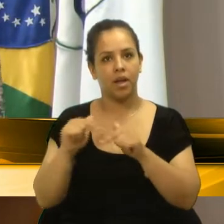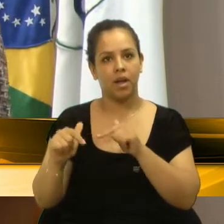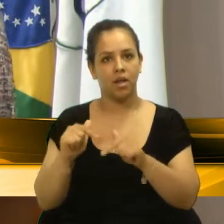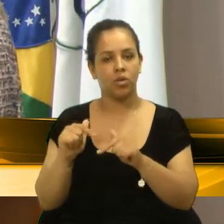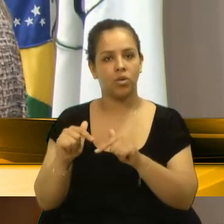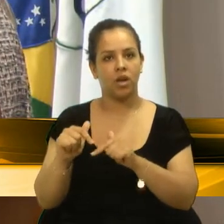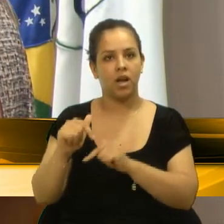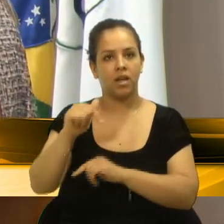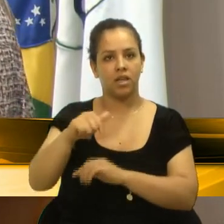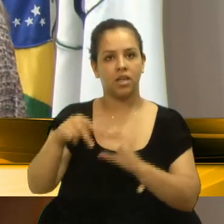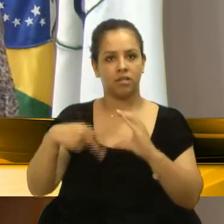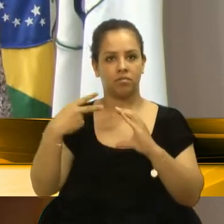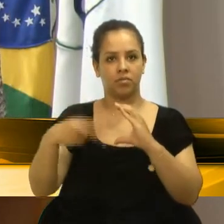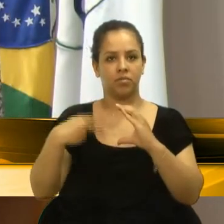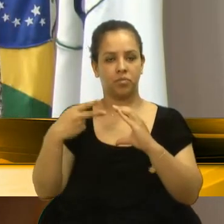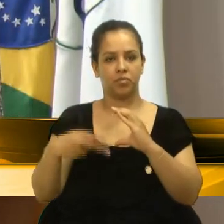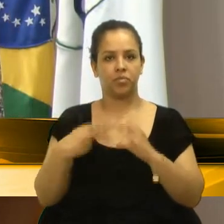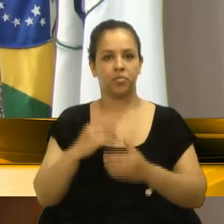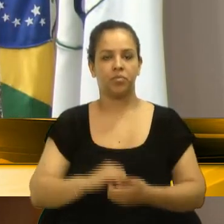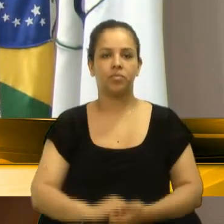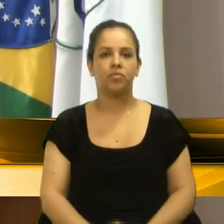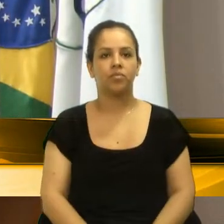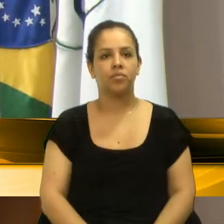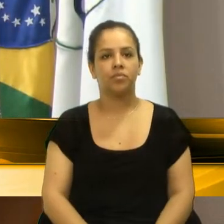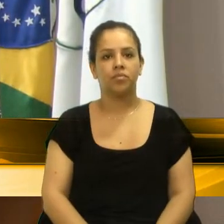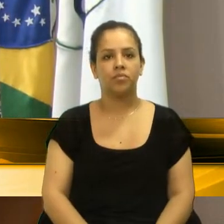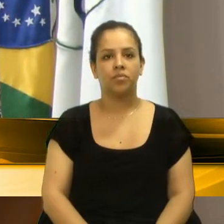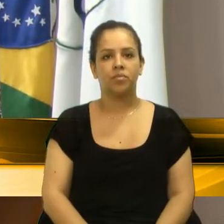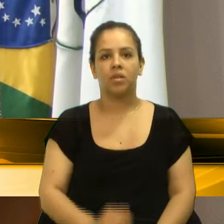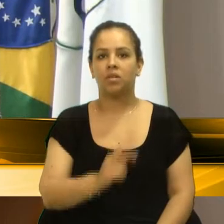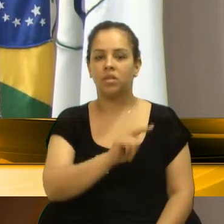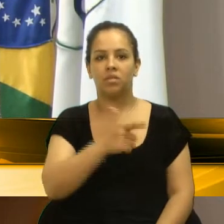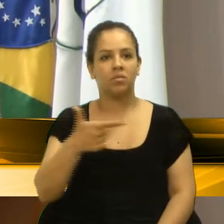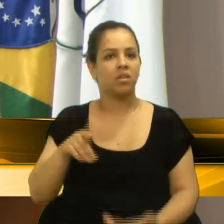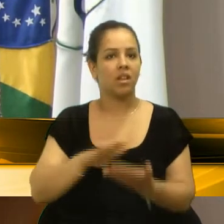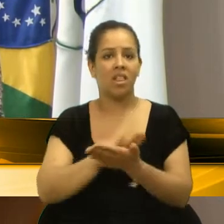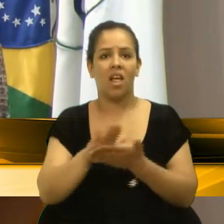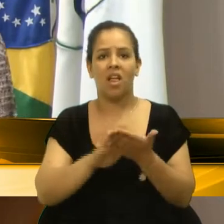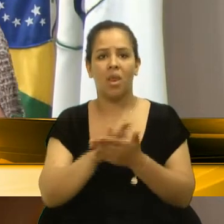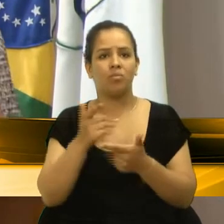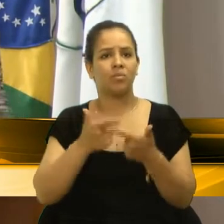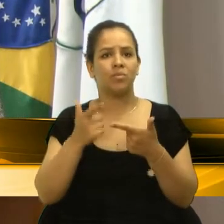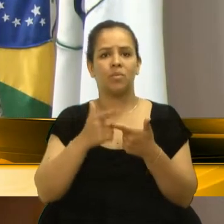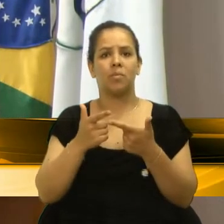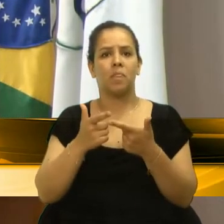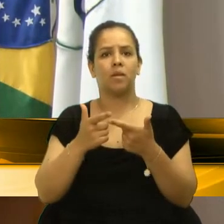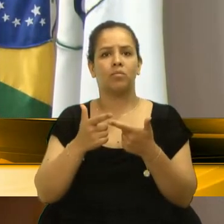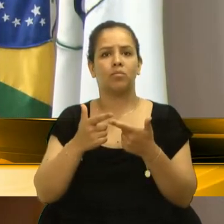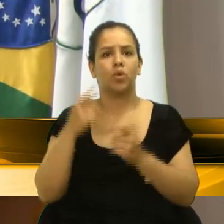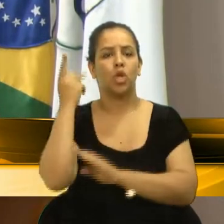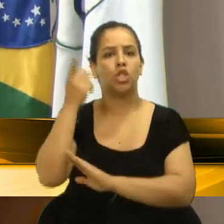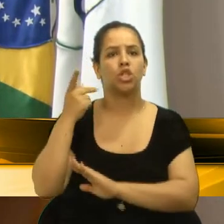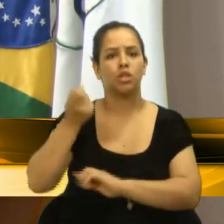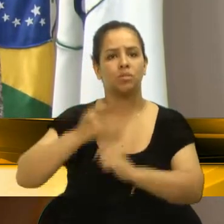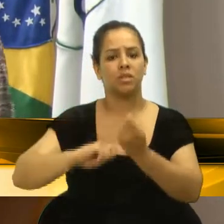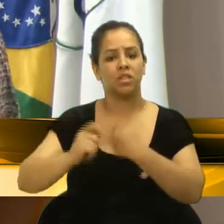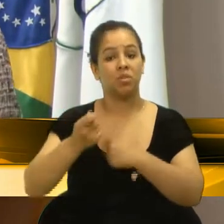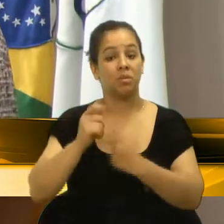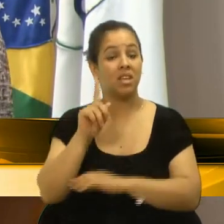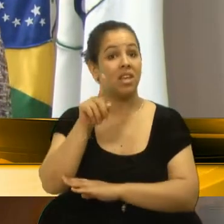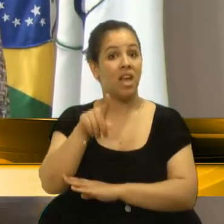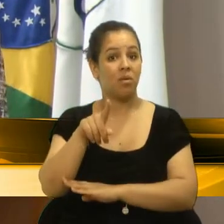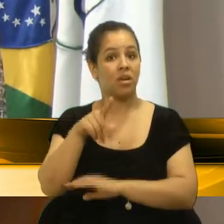casa. Tanto não há infração político-administrativa que é isto que a Câmara julga, e